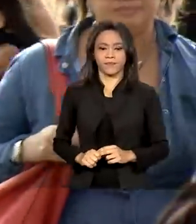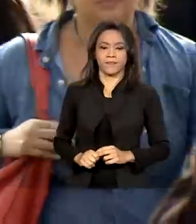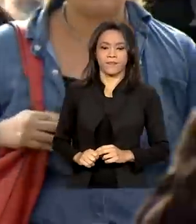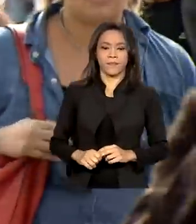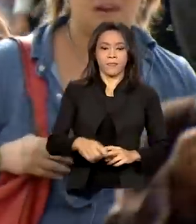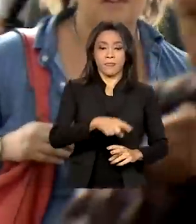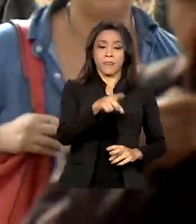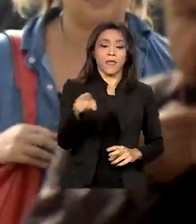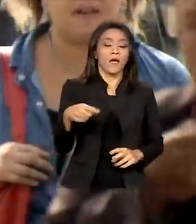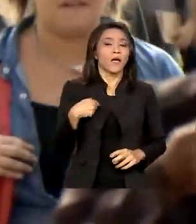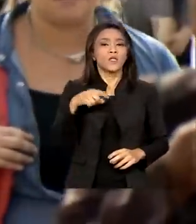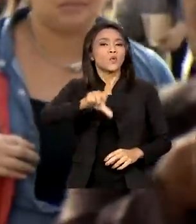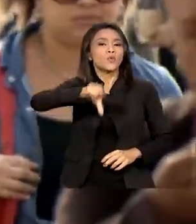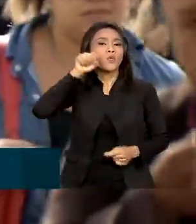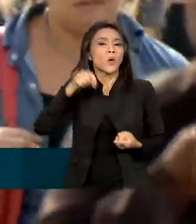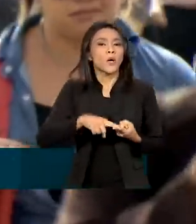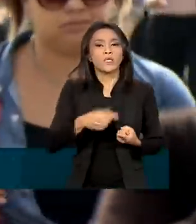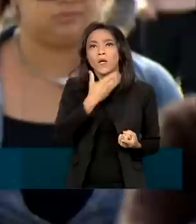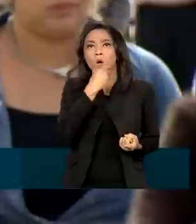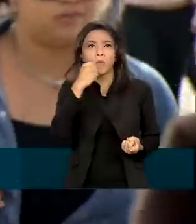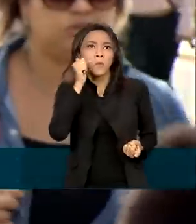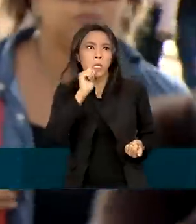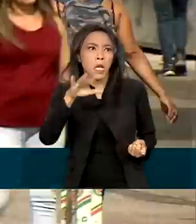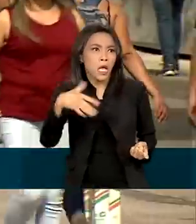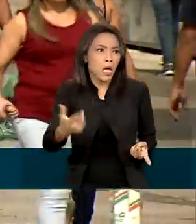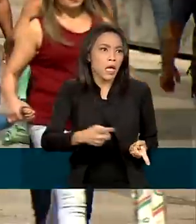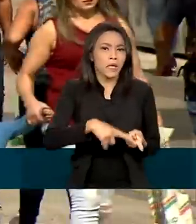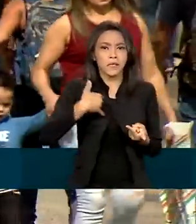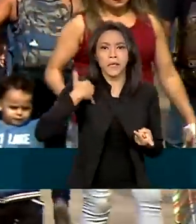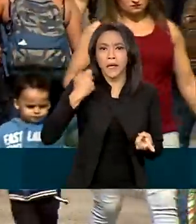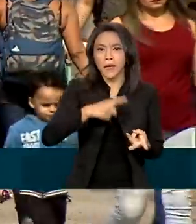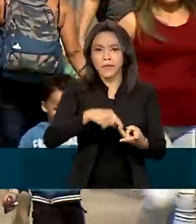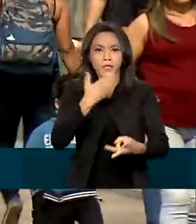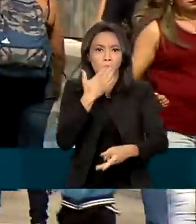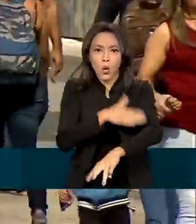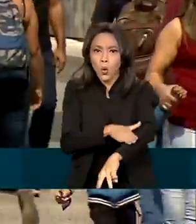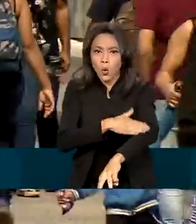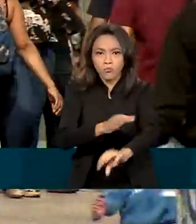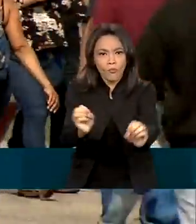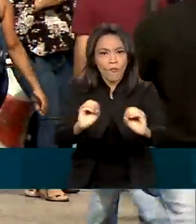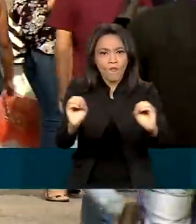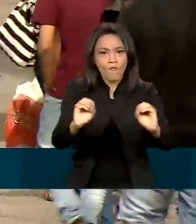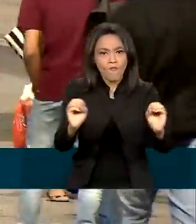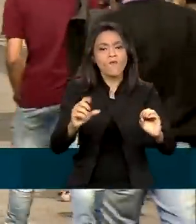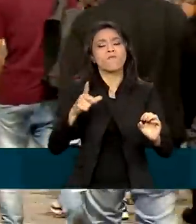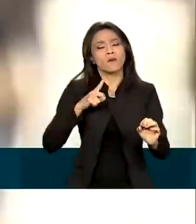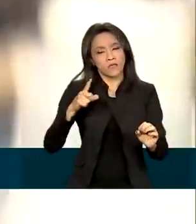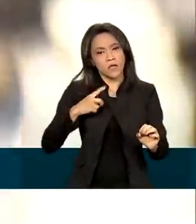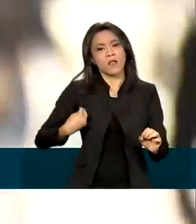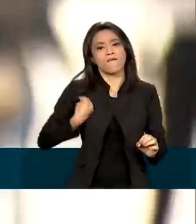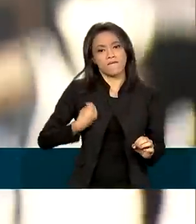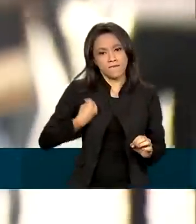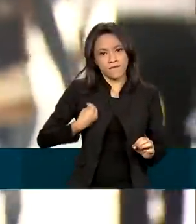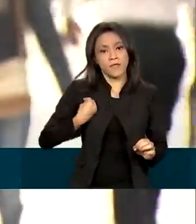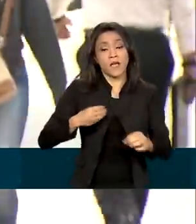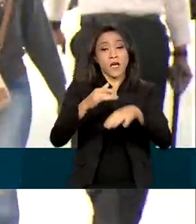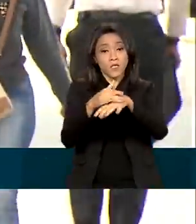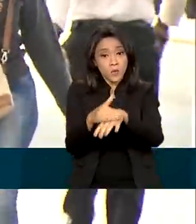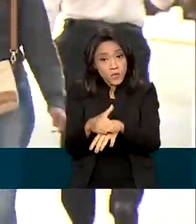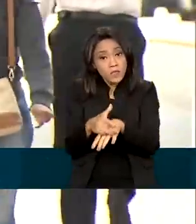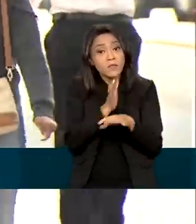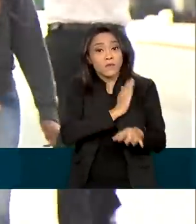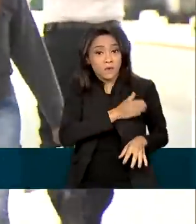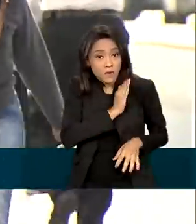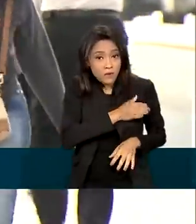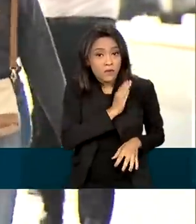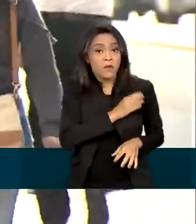Elas não escolhem sexo, idade ou cor de pele e fazem parte da vida de muitos brasileiros. As doenças